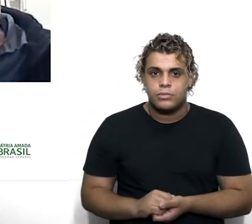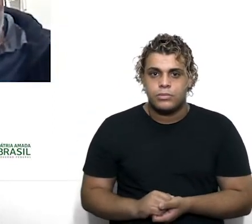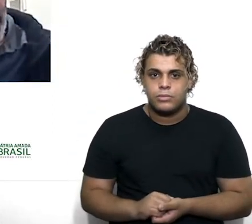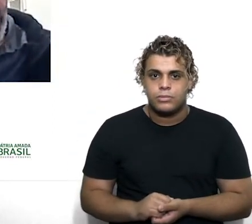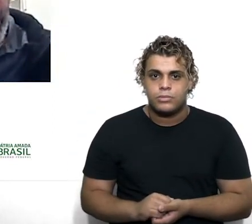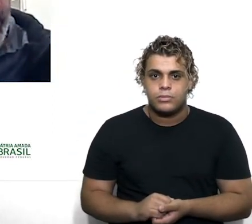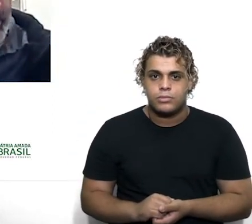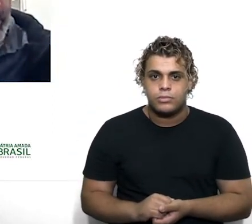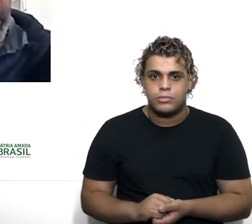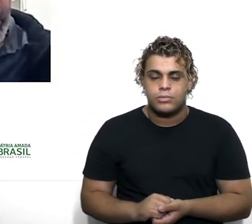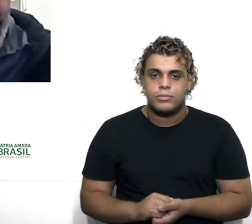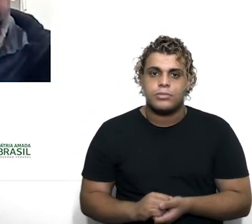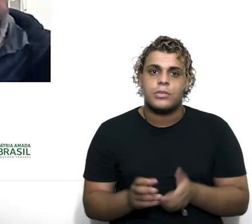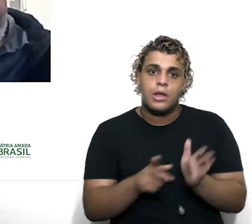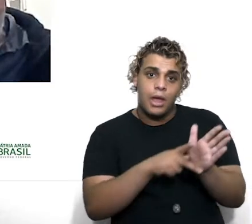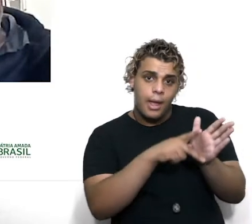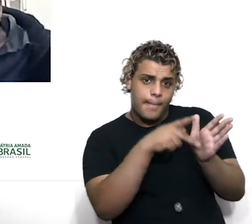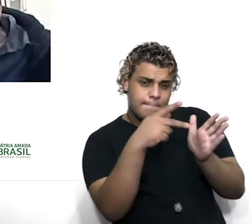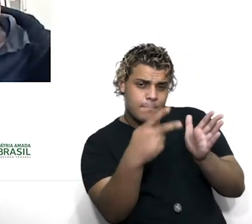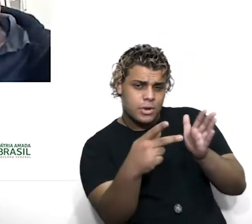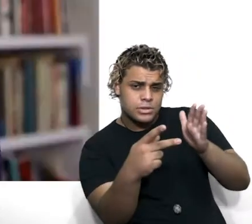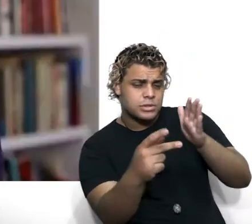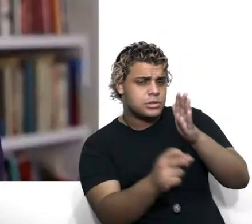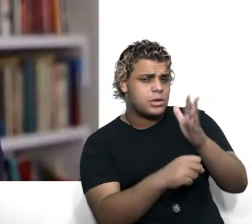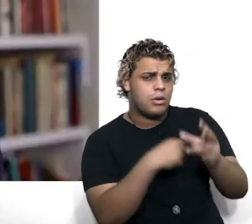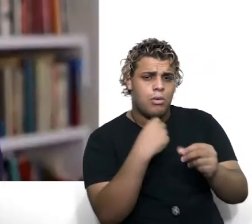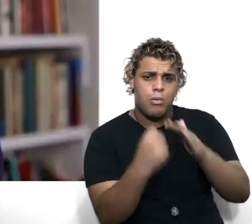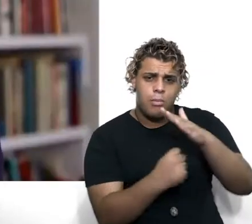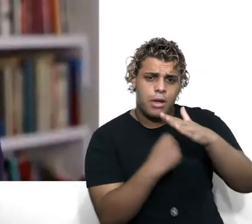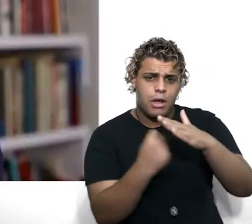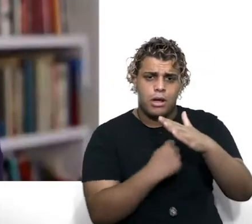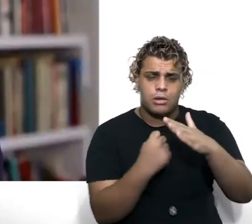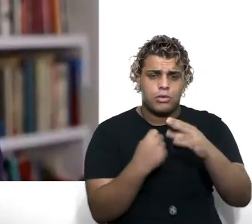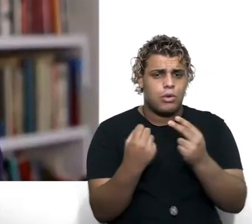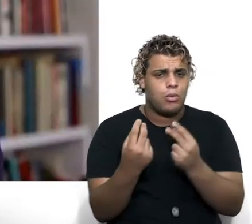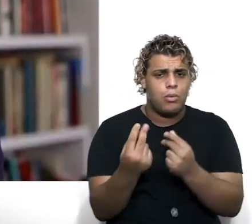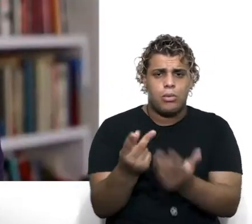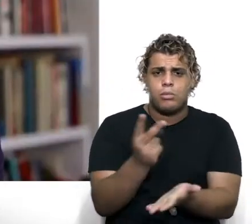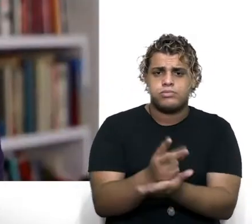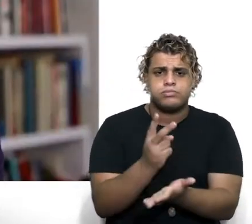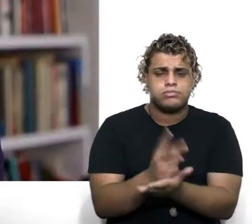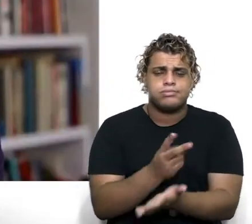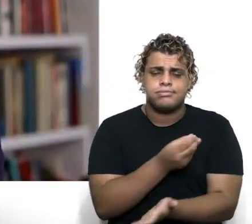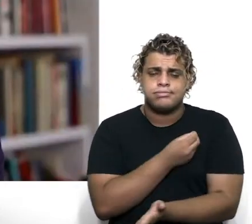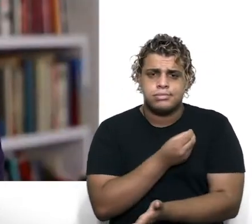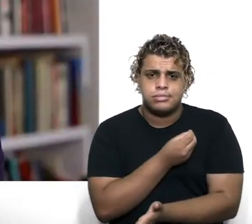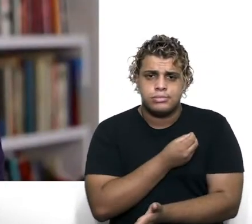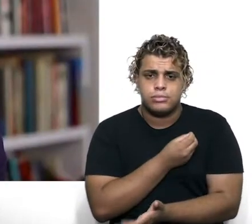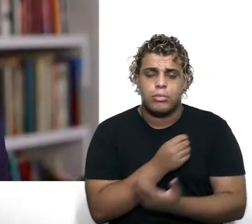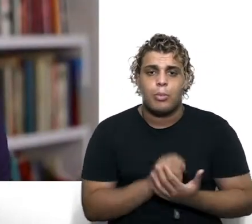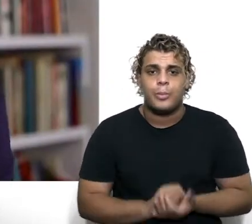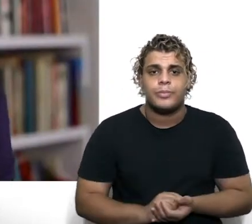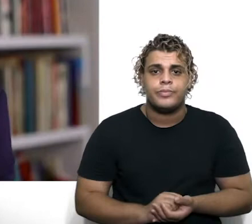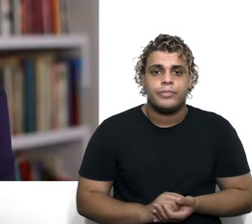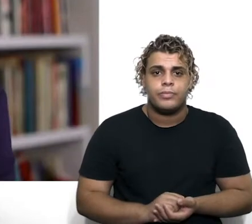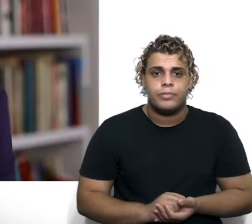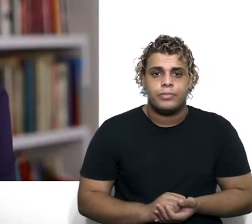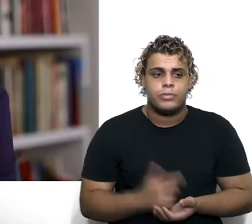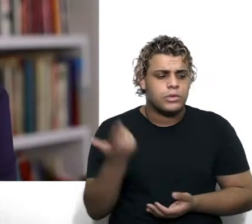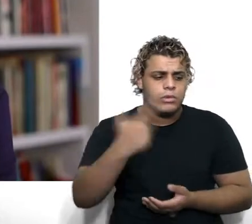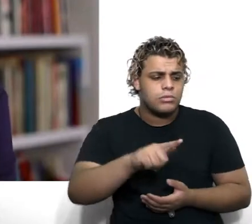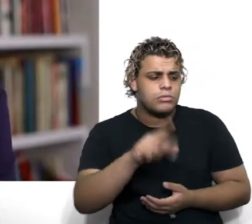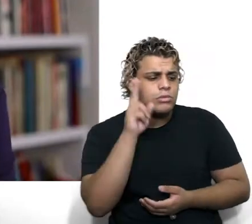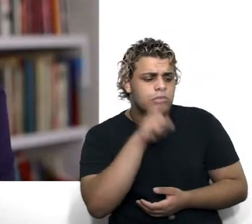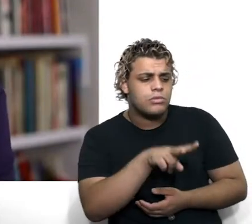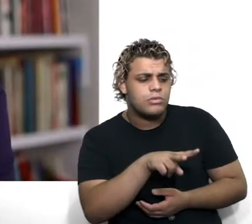Cohen. Aqui acabou de chegar para mim, ó. Afonso mostra o livro Elegias Amorosas, de John